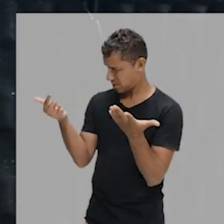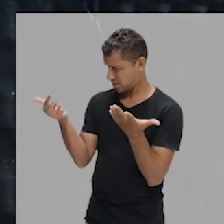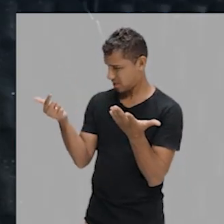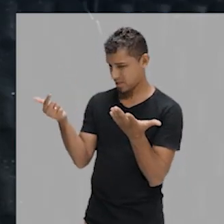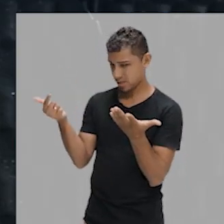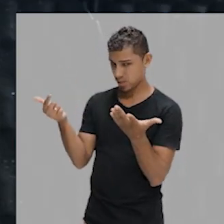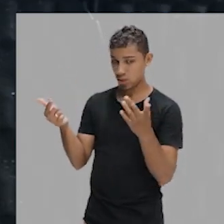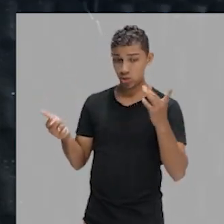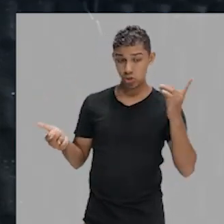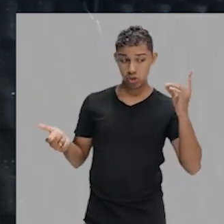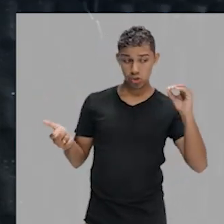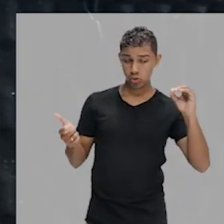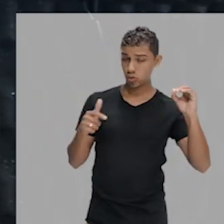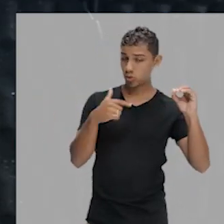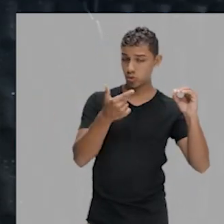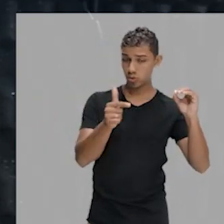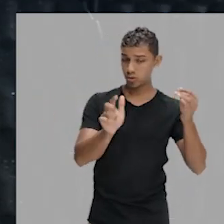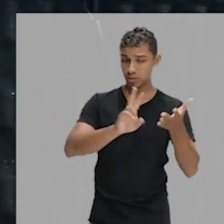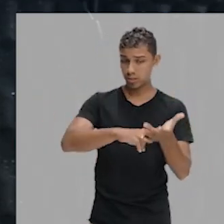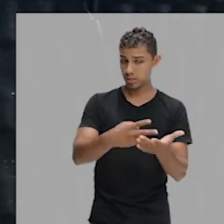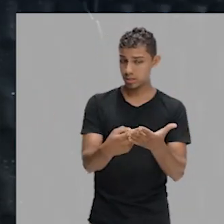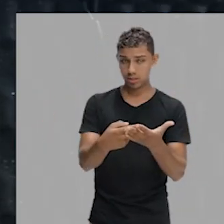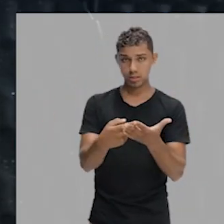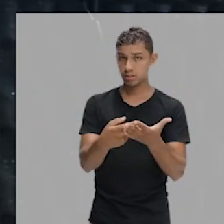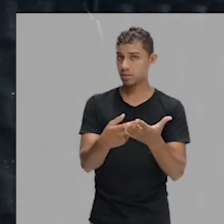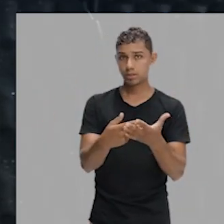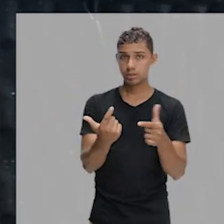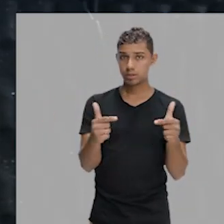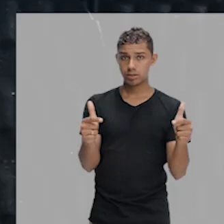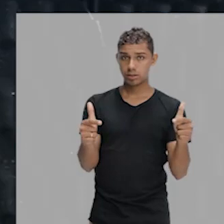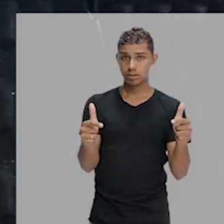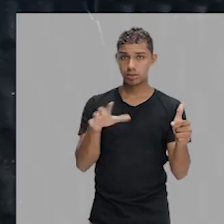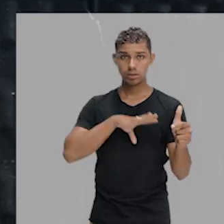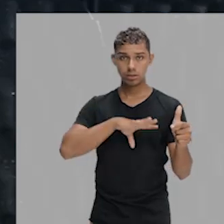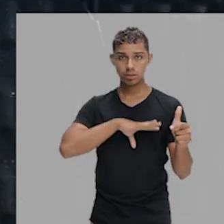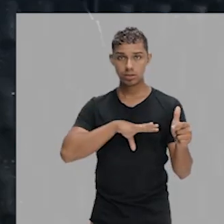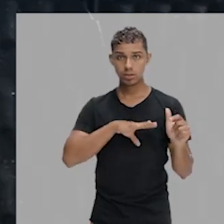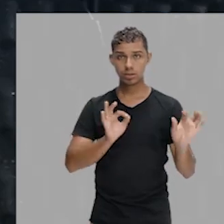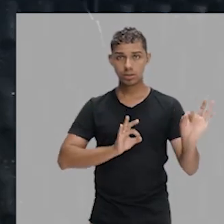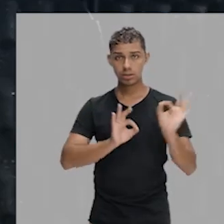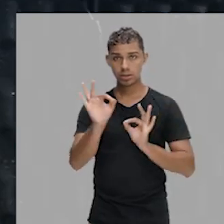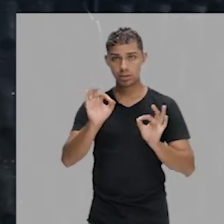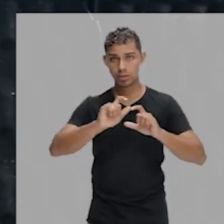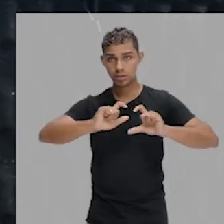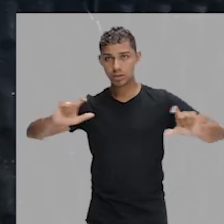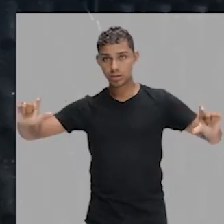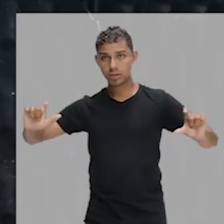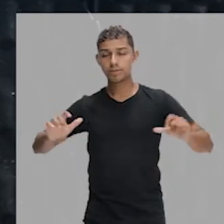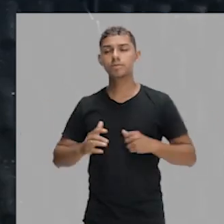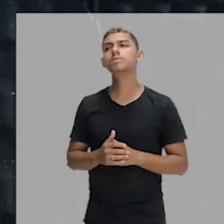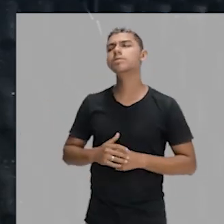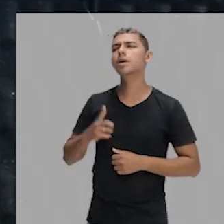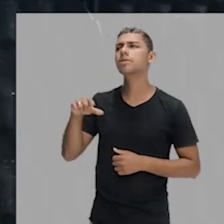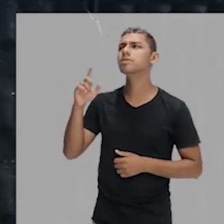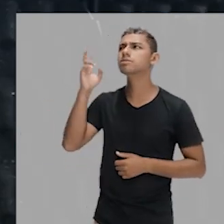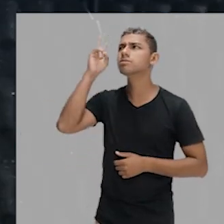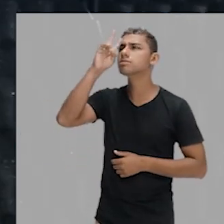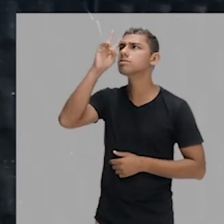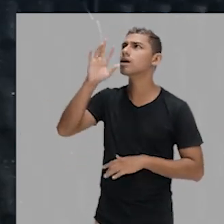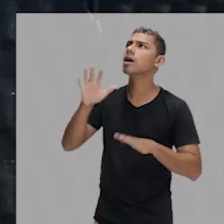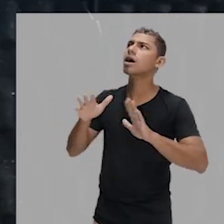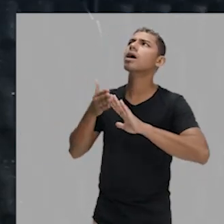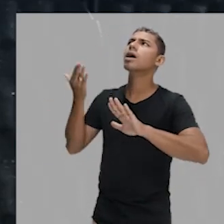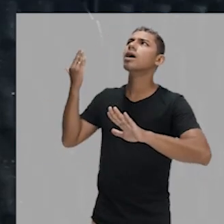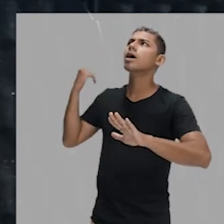tradução. Ele está aqui para organizar a disposição dessas frases. Aí vocês devem estar se lembrando, professora, mas